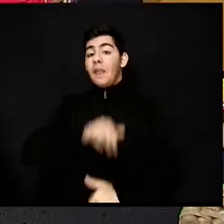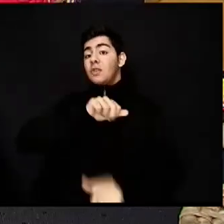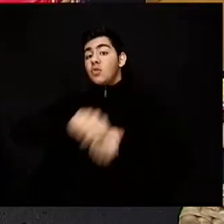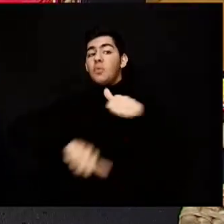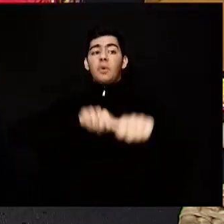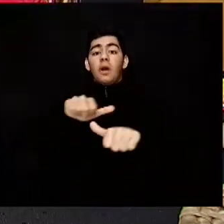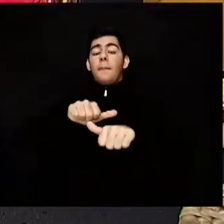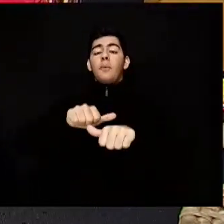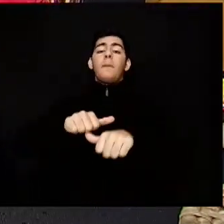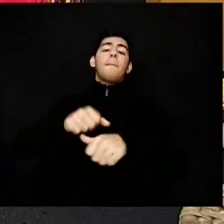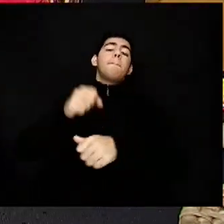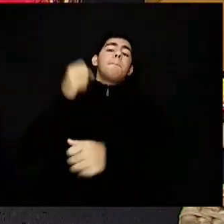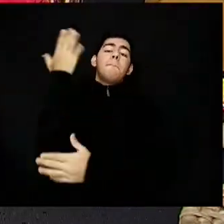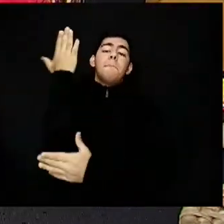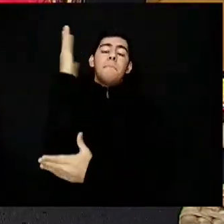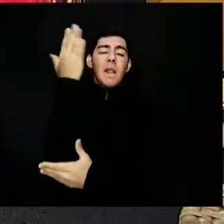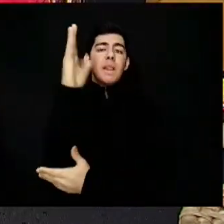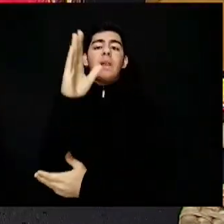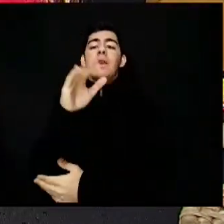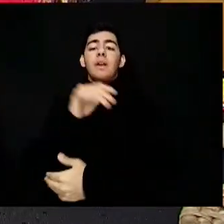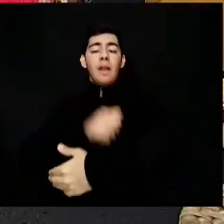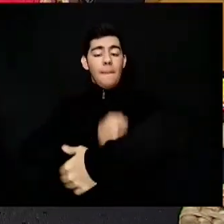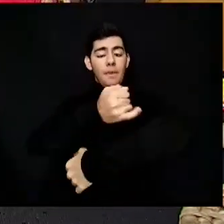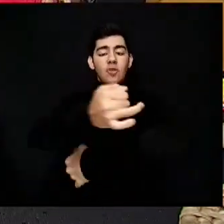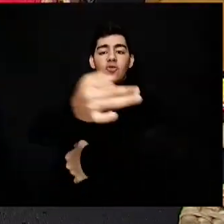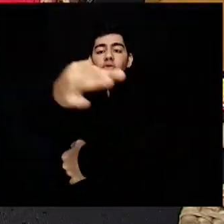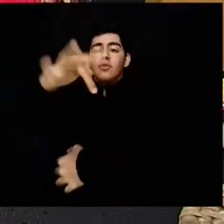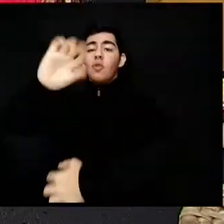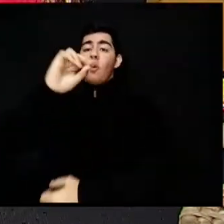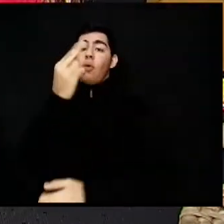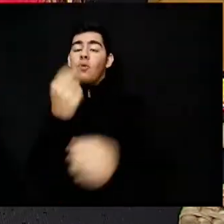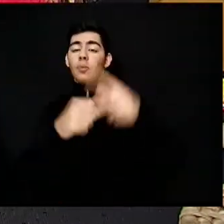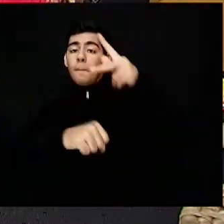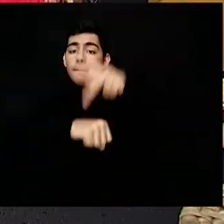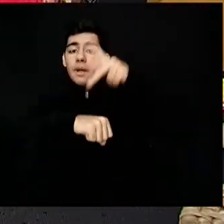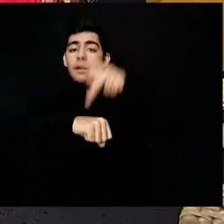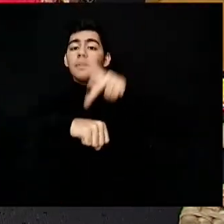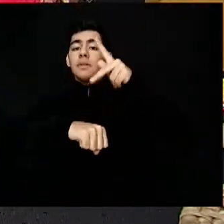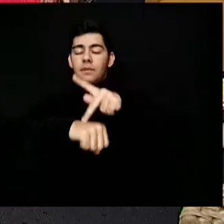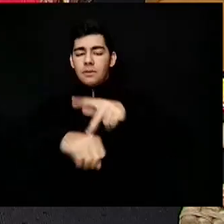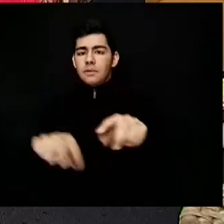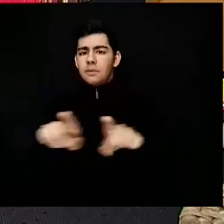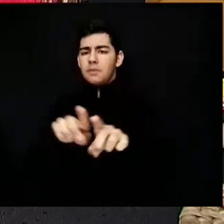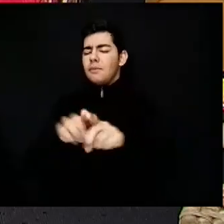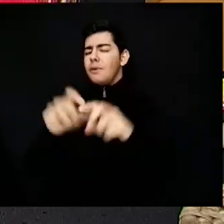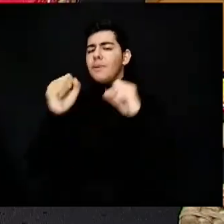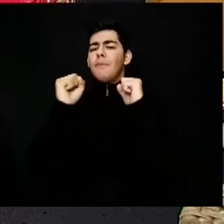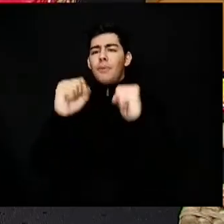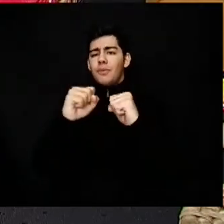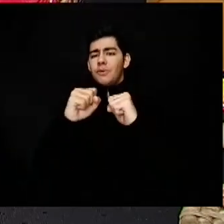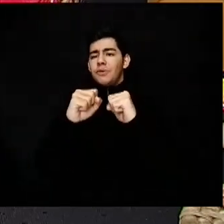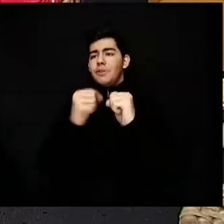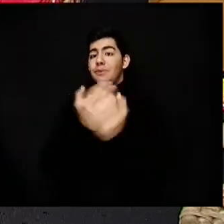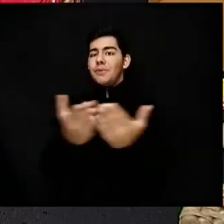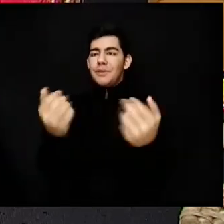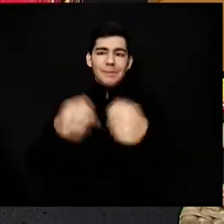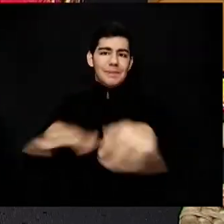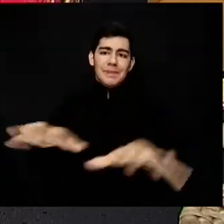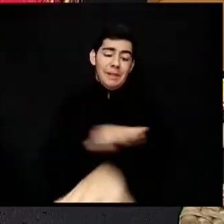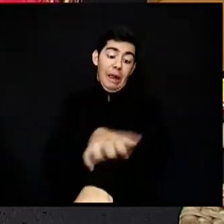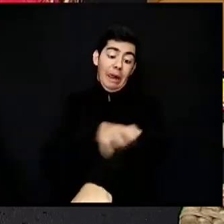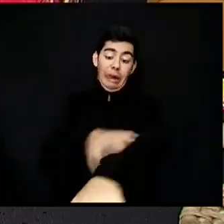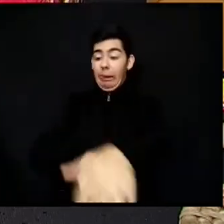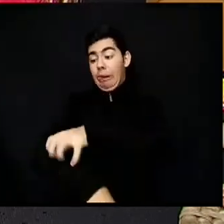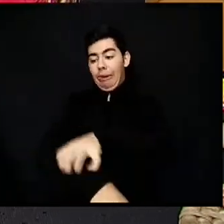pedras, sementes para intercalar, e aí não tem nenhum tipo de situação com relação... Nenhuma reação